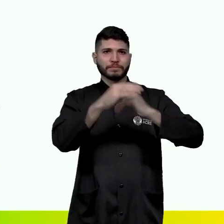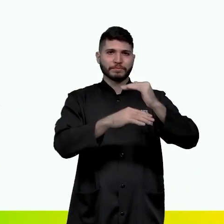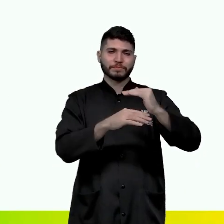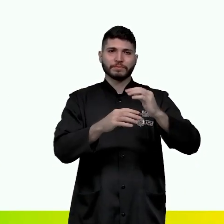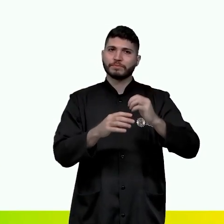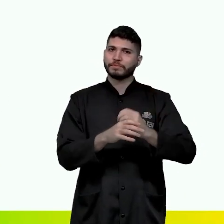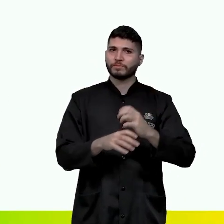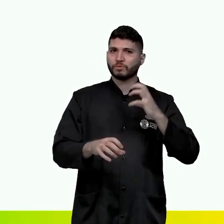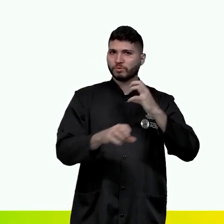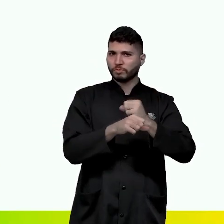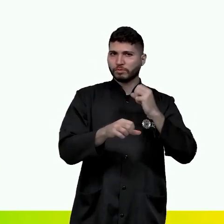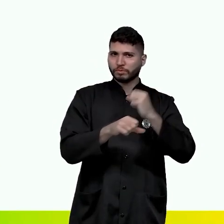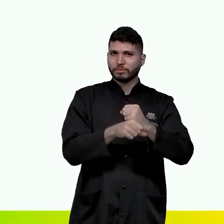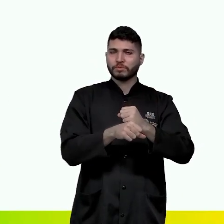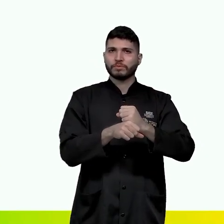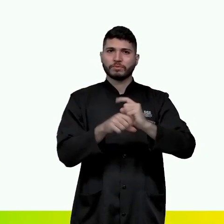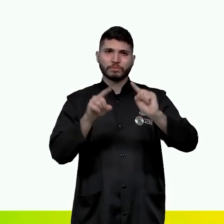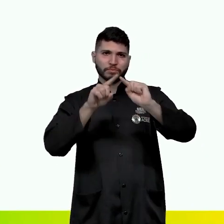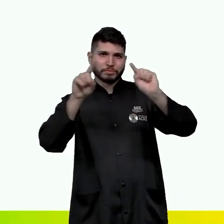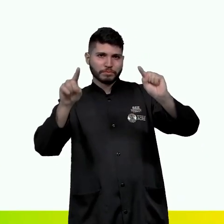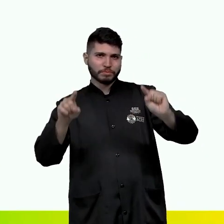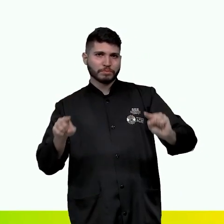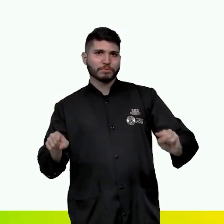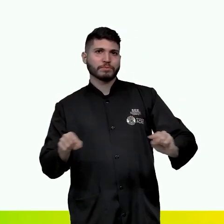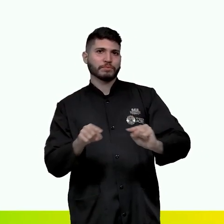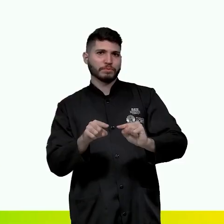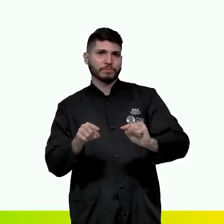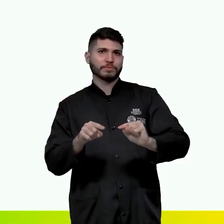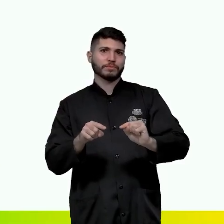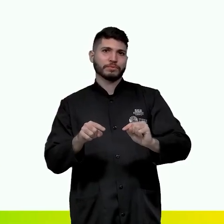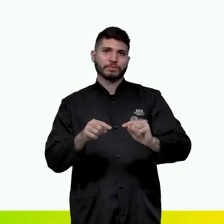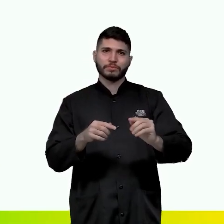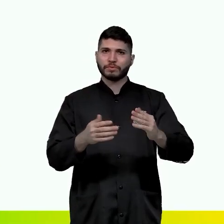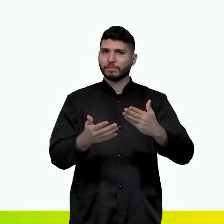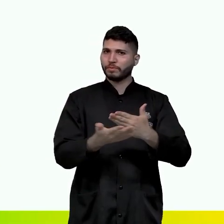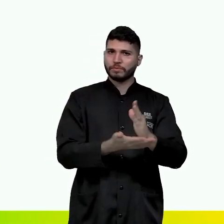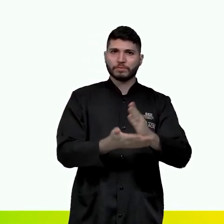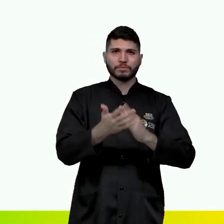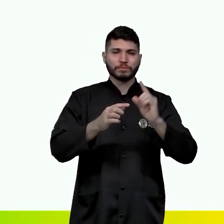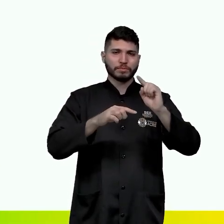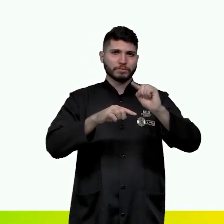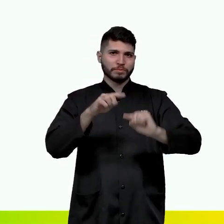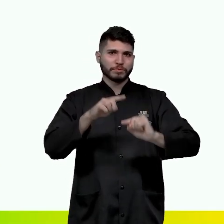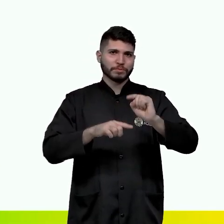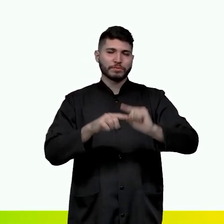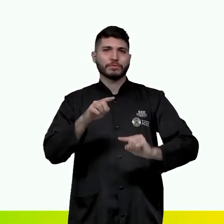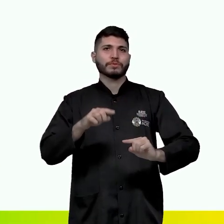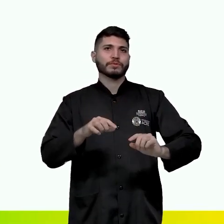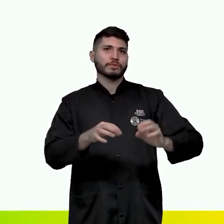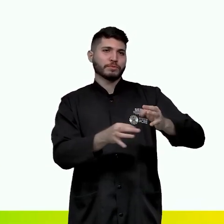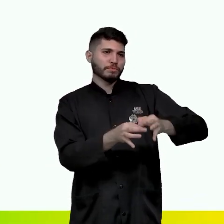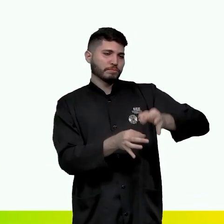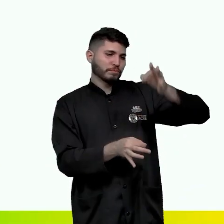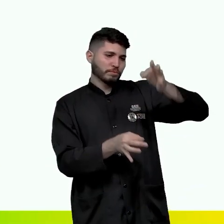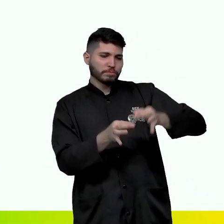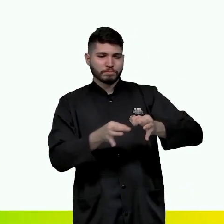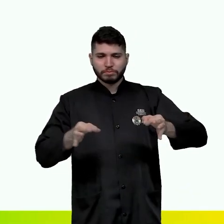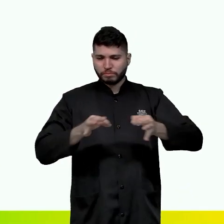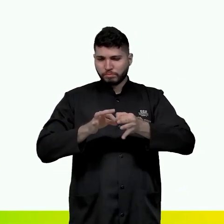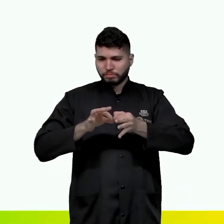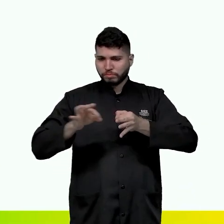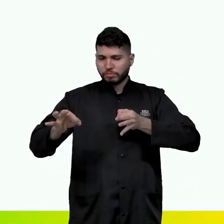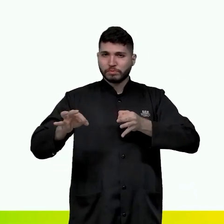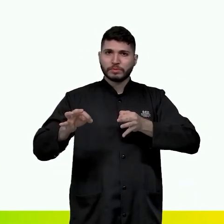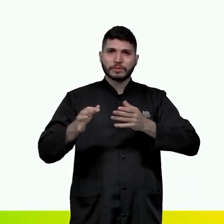total externa de objetos tridimensionais, como, por exemplo, prismas, pirâmides,